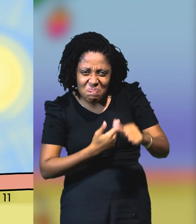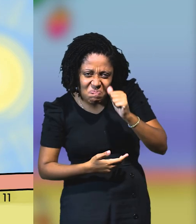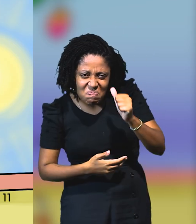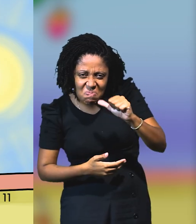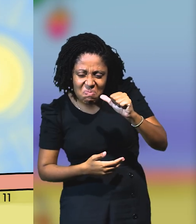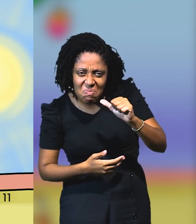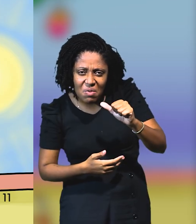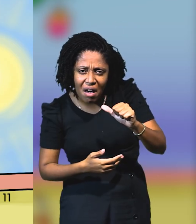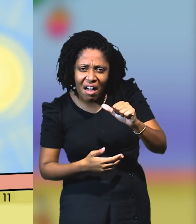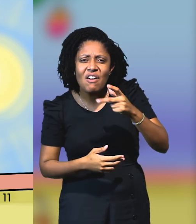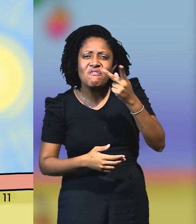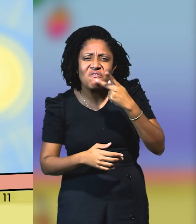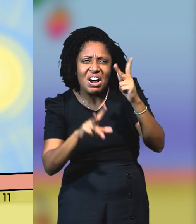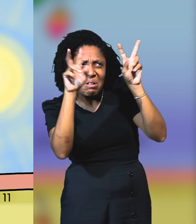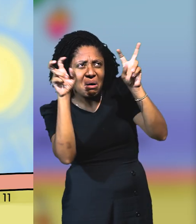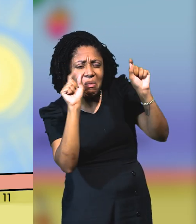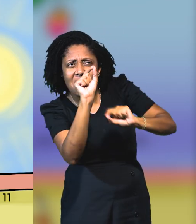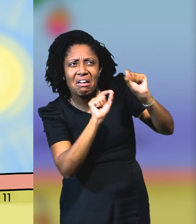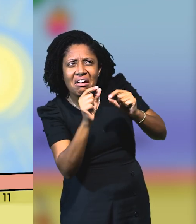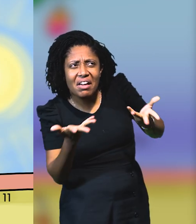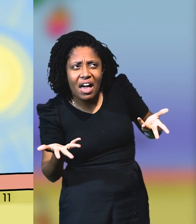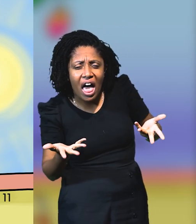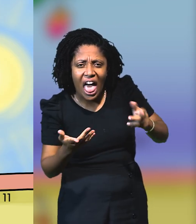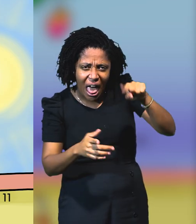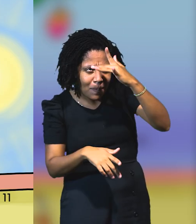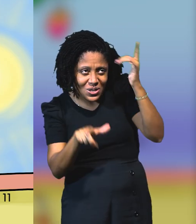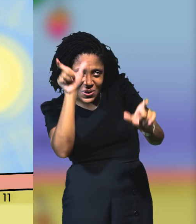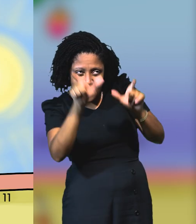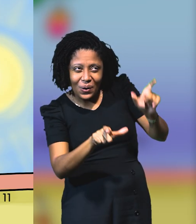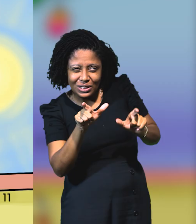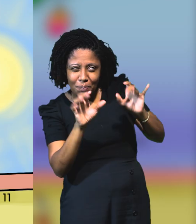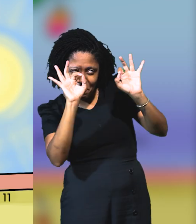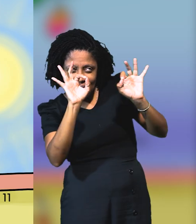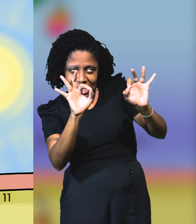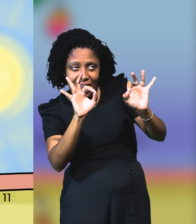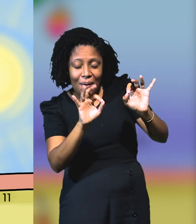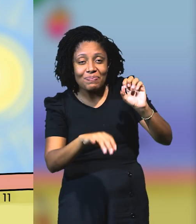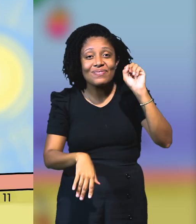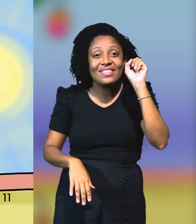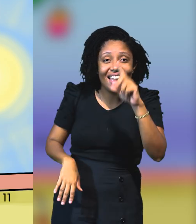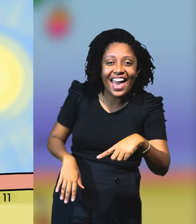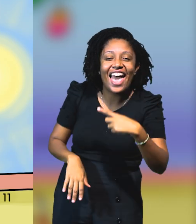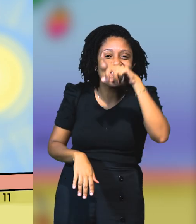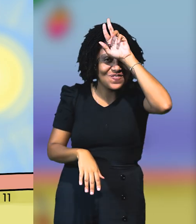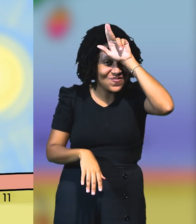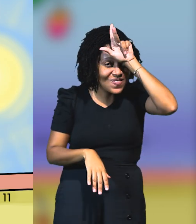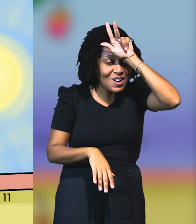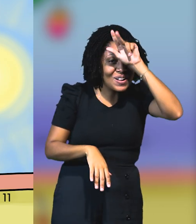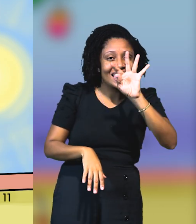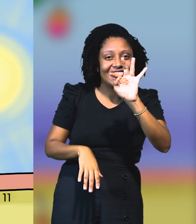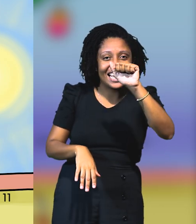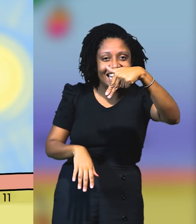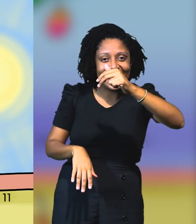Amiguinhas? Mas tá falando de quem? De alguém especial? Eram as tanajuras,